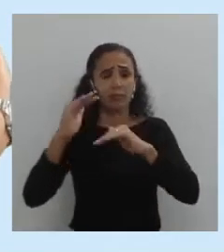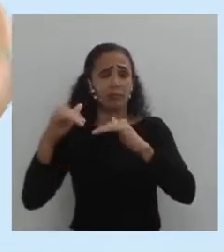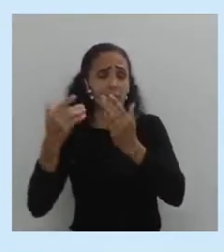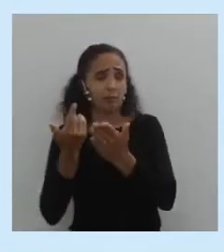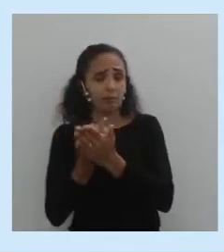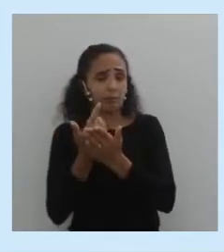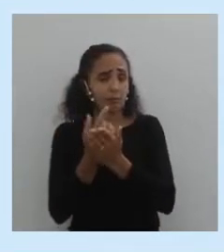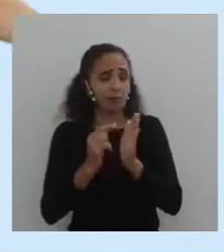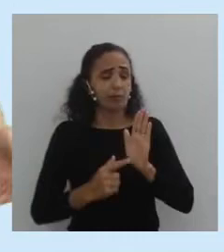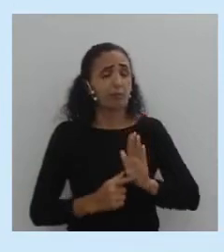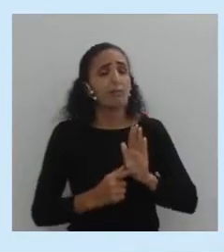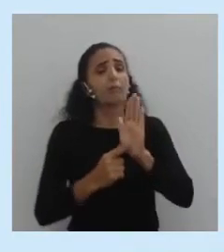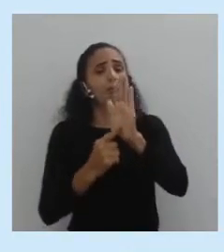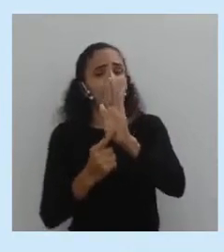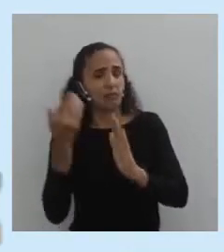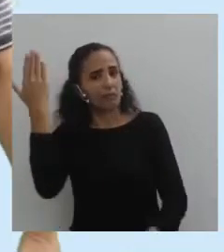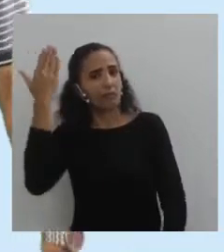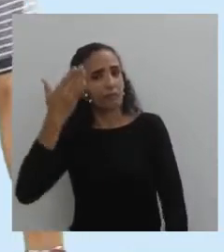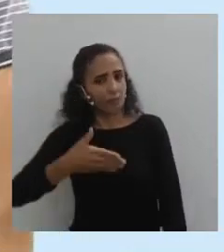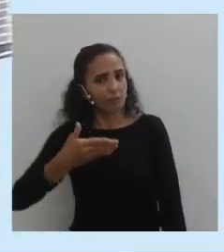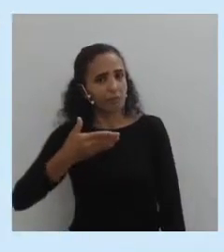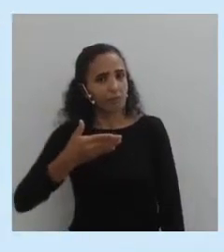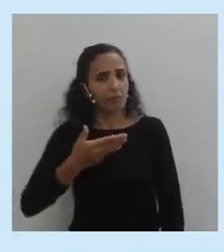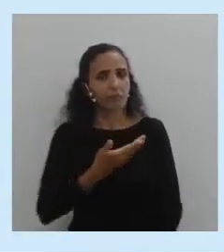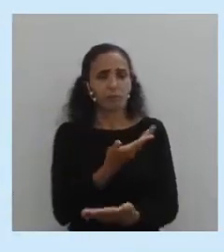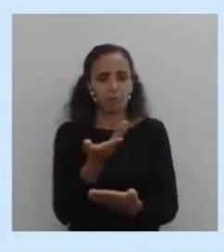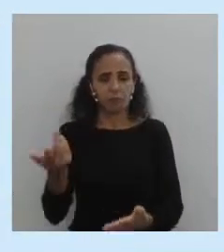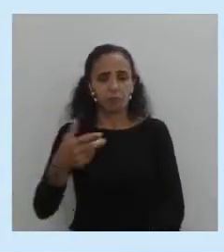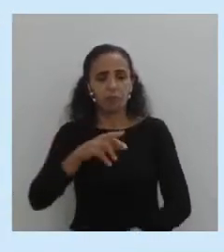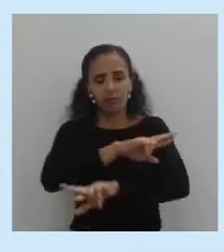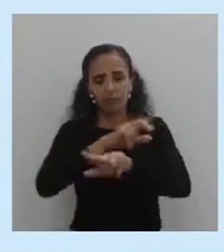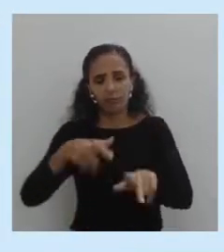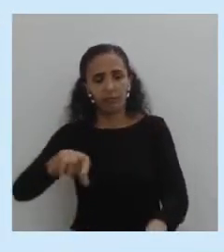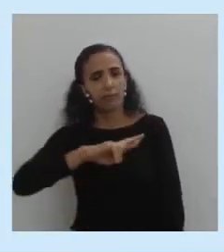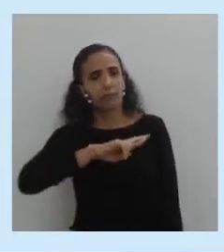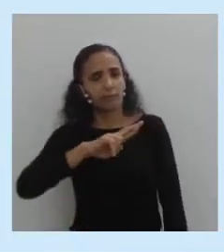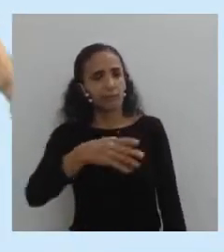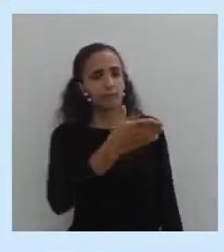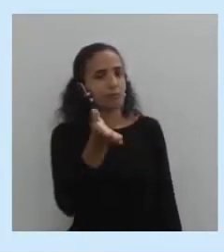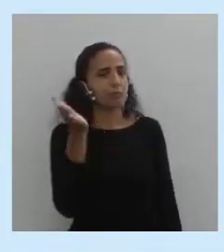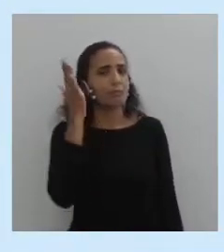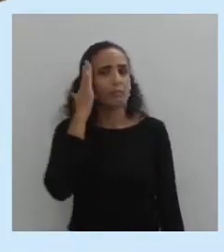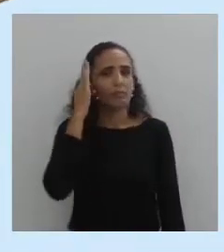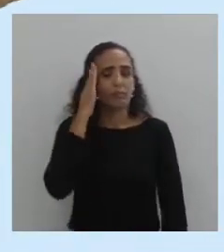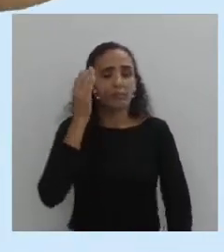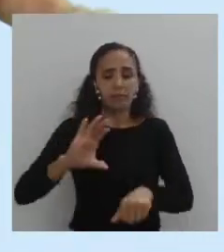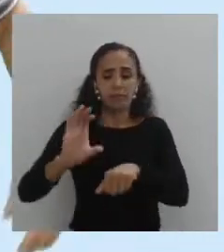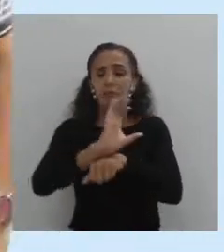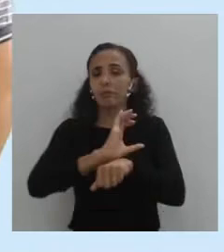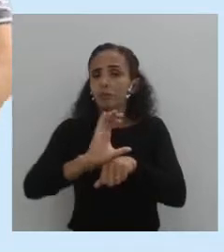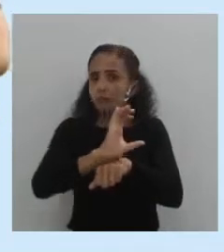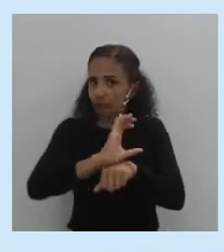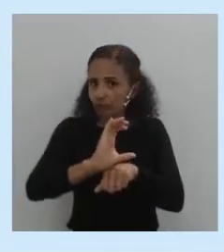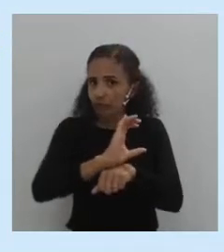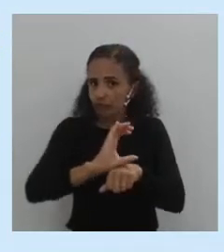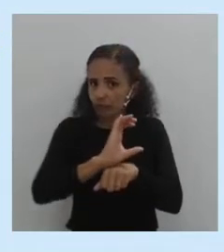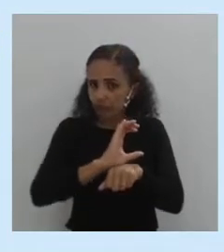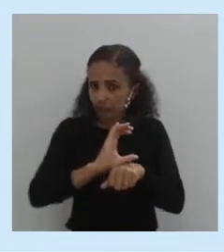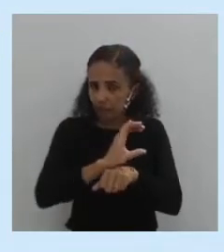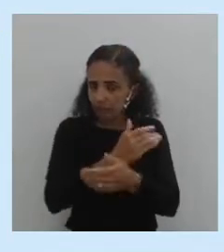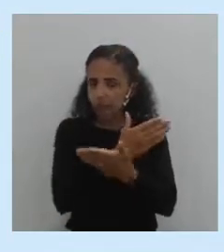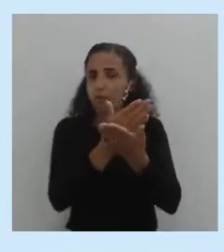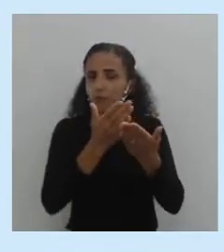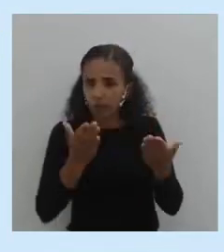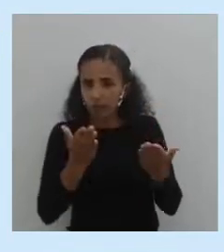estatísticas, para mostrar essa diversidade religiosa. E lembrar sempre da Constituição e a